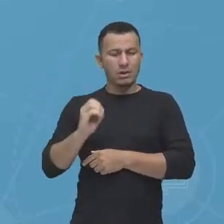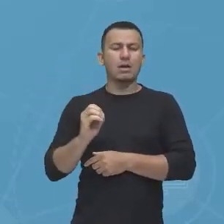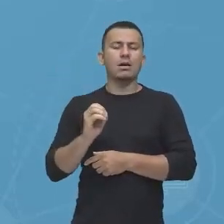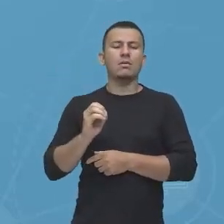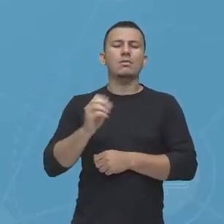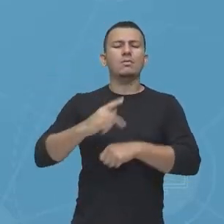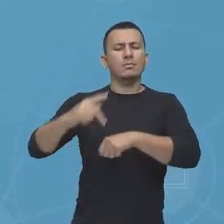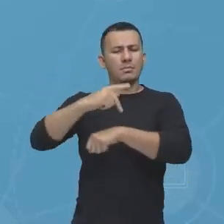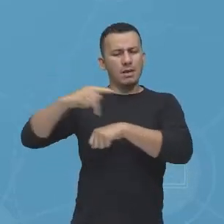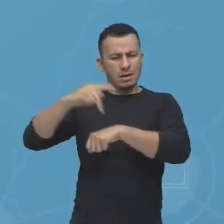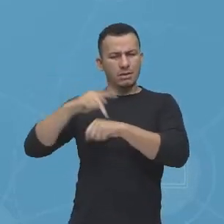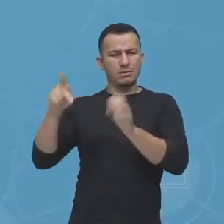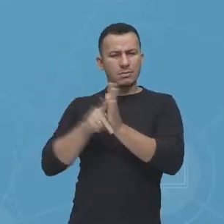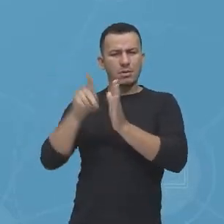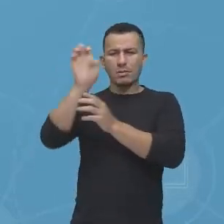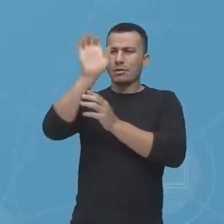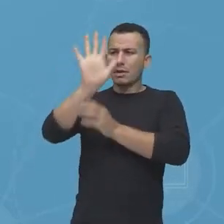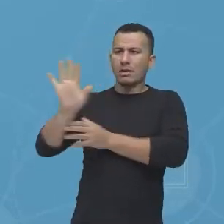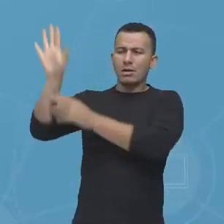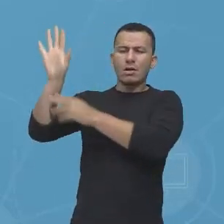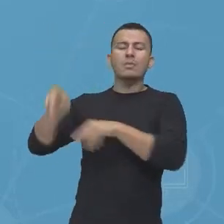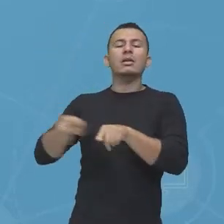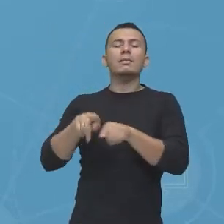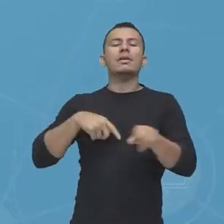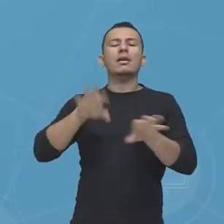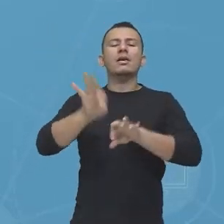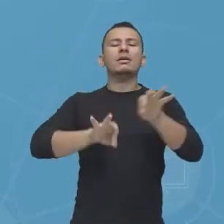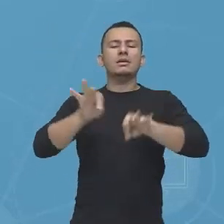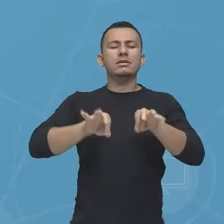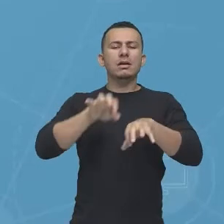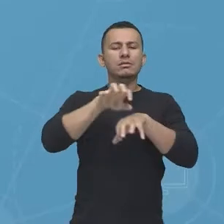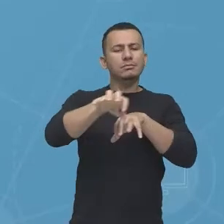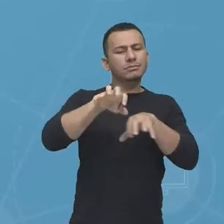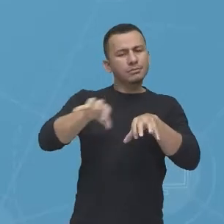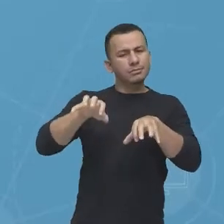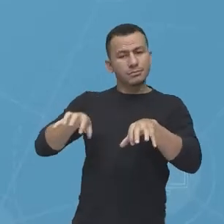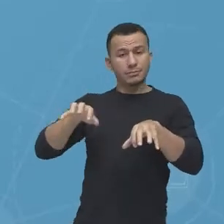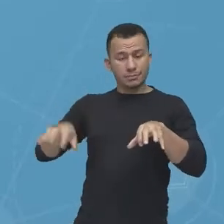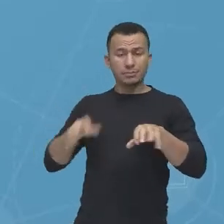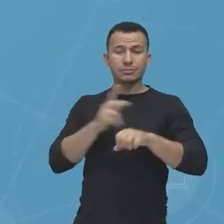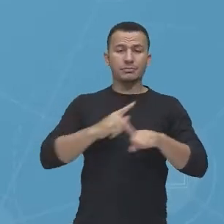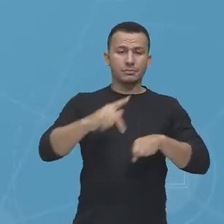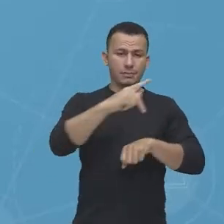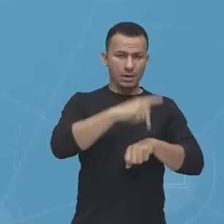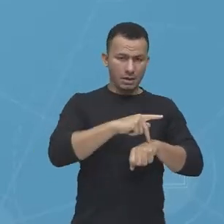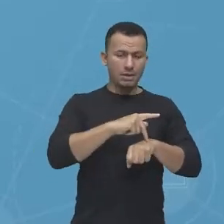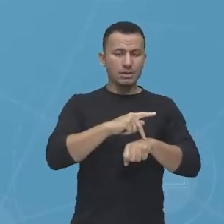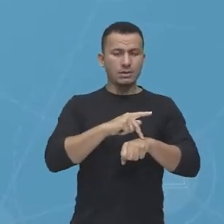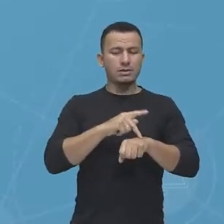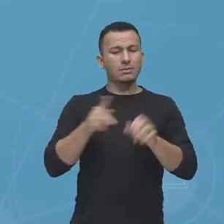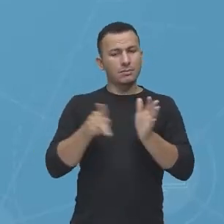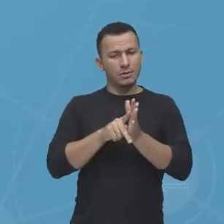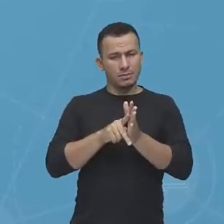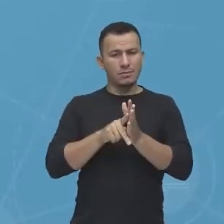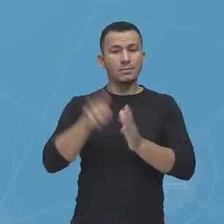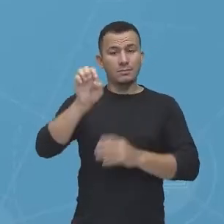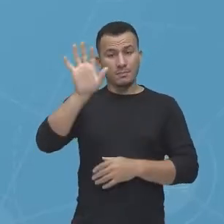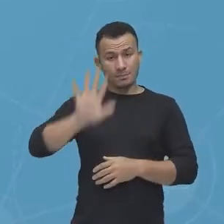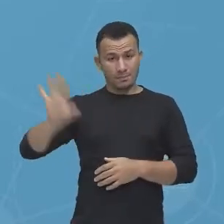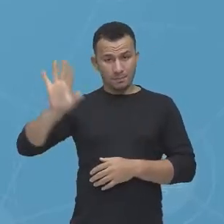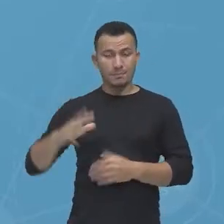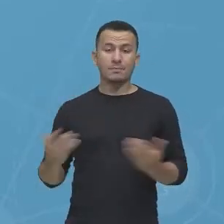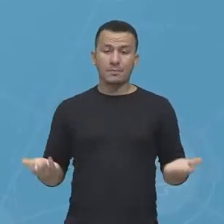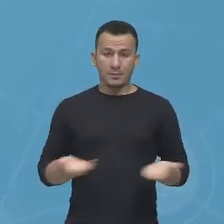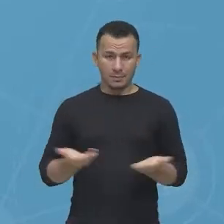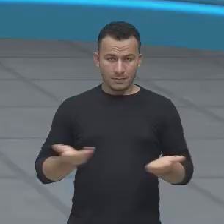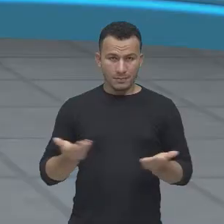países da Europa, aquela divisão que a gente consegue fazer entre países do continente europeu. Essa aula agora,